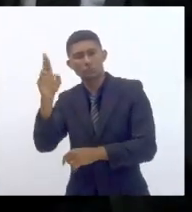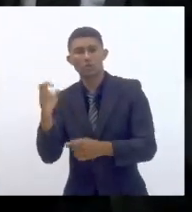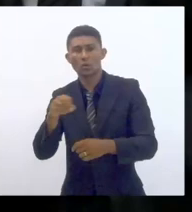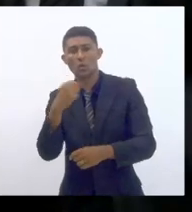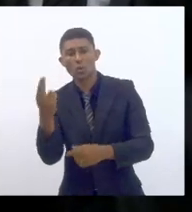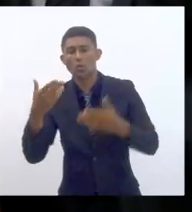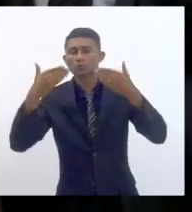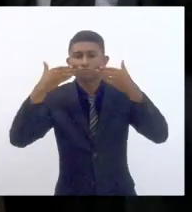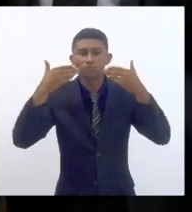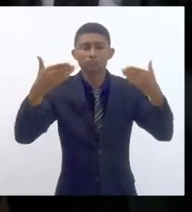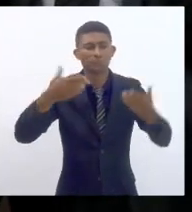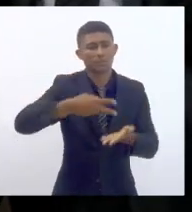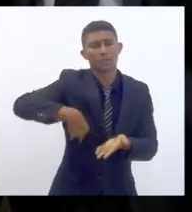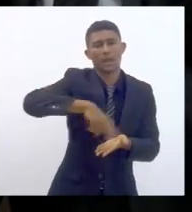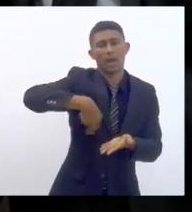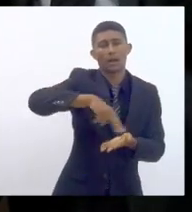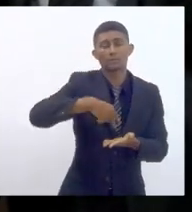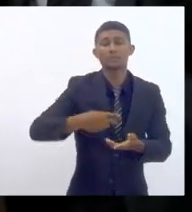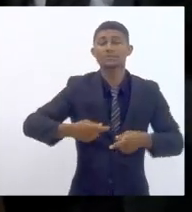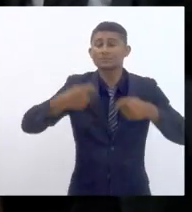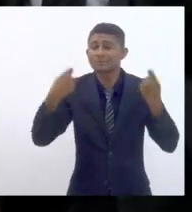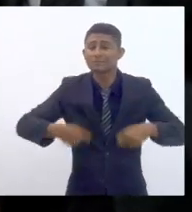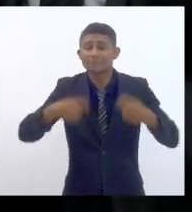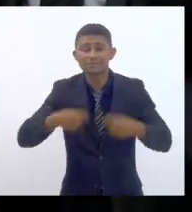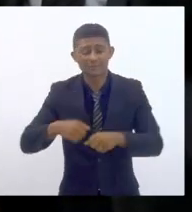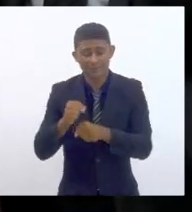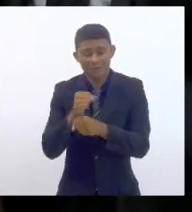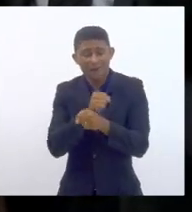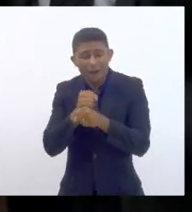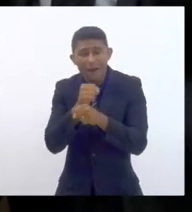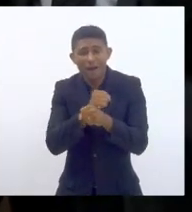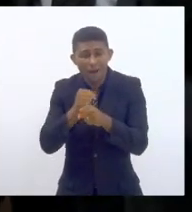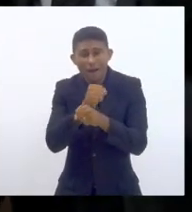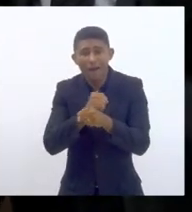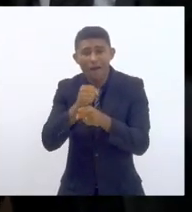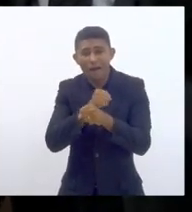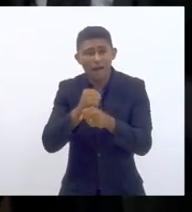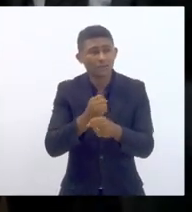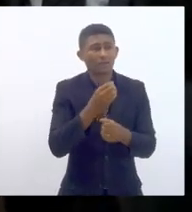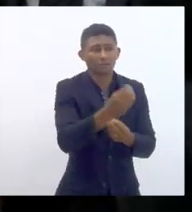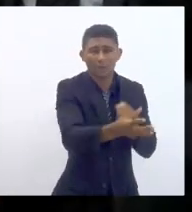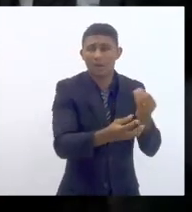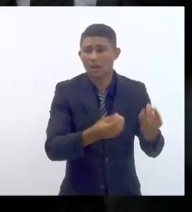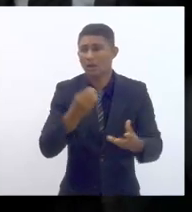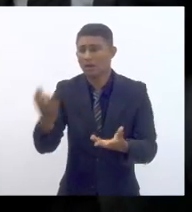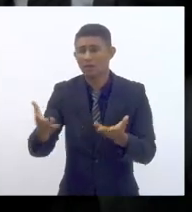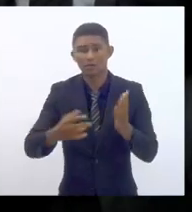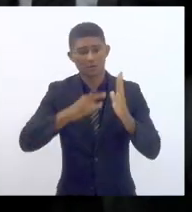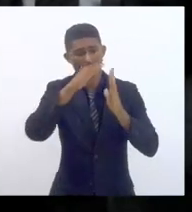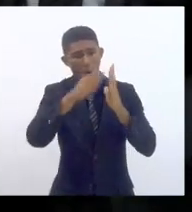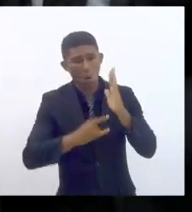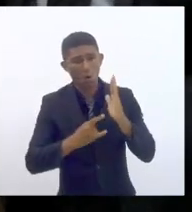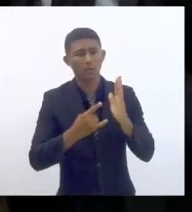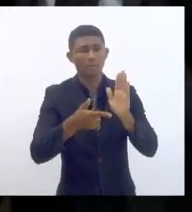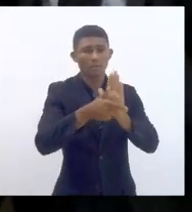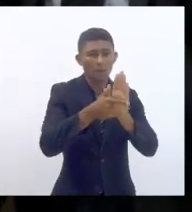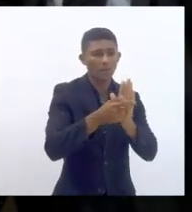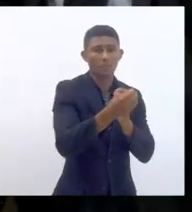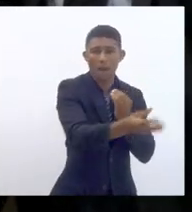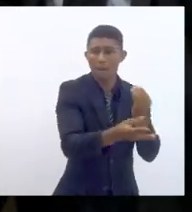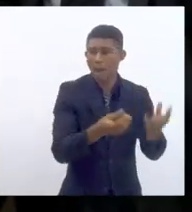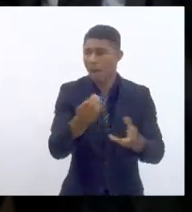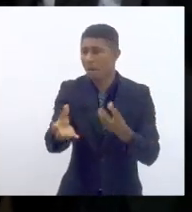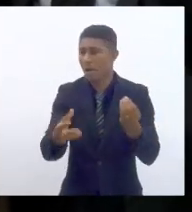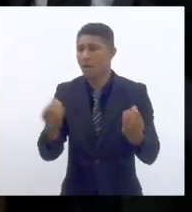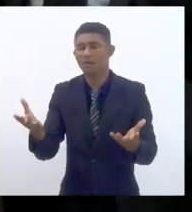vezes, anos tendo que entregar a nota fiscal da pizza que comprou para quem foi levar. E em Brasília não é mais